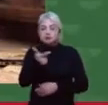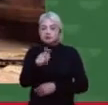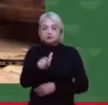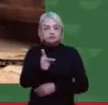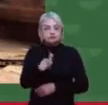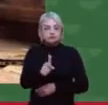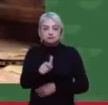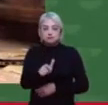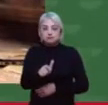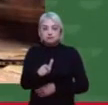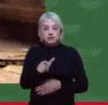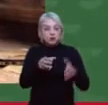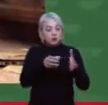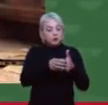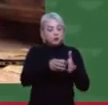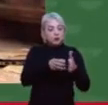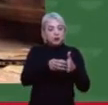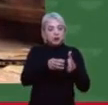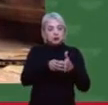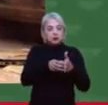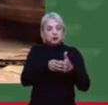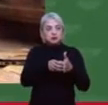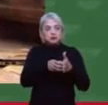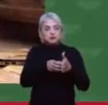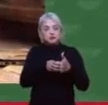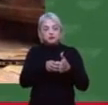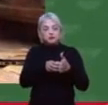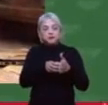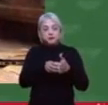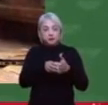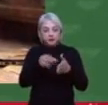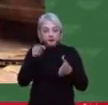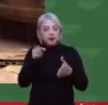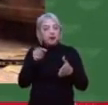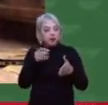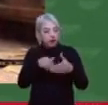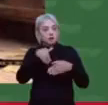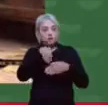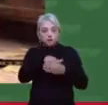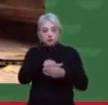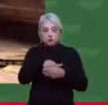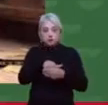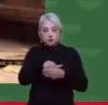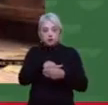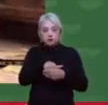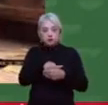veriam o partido para o qual ele votou